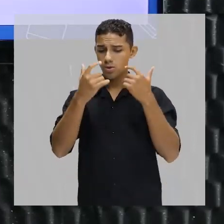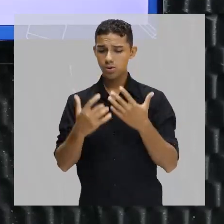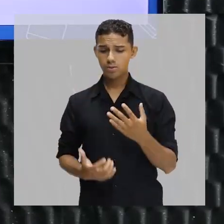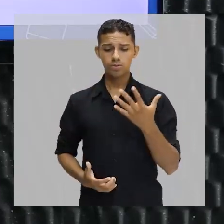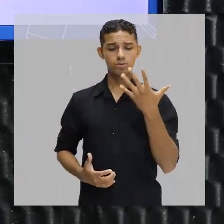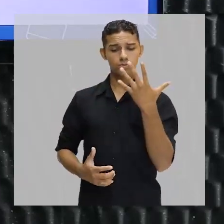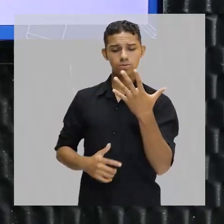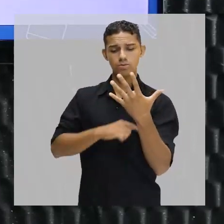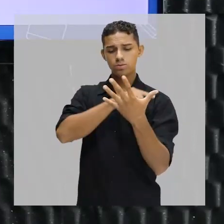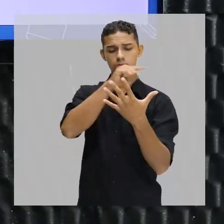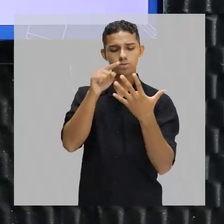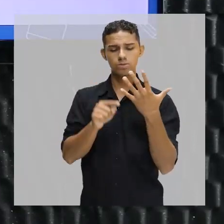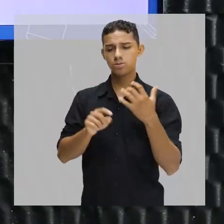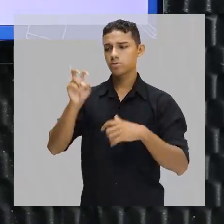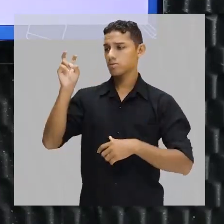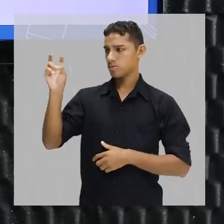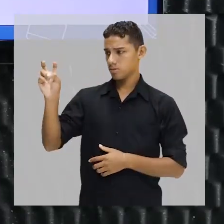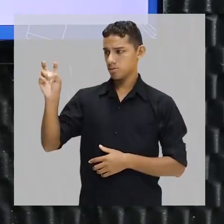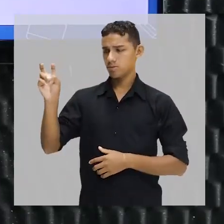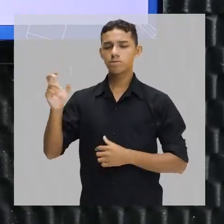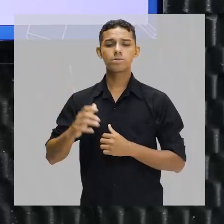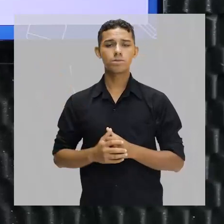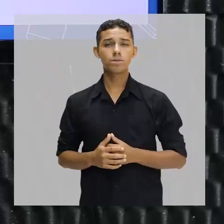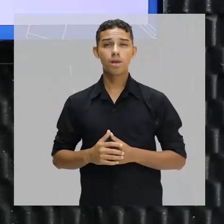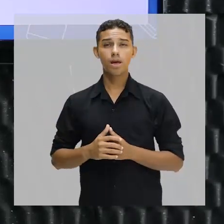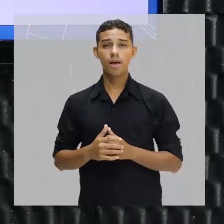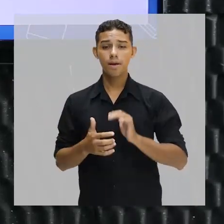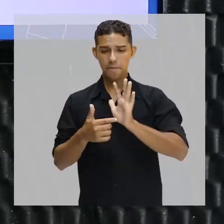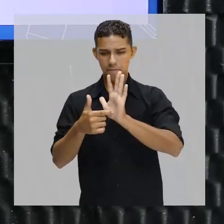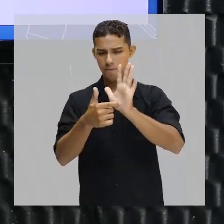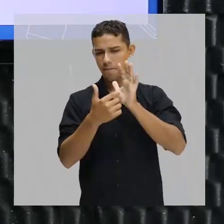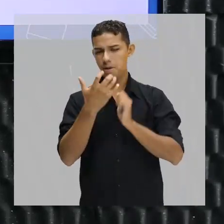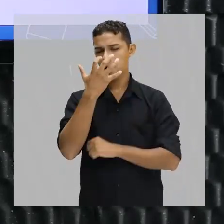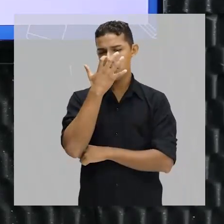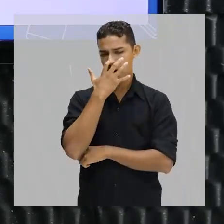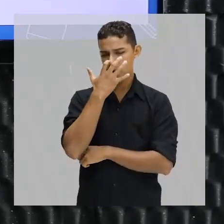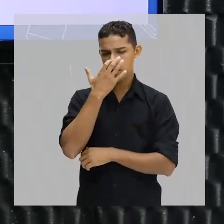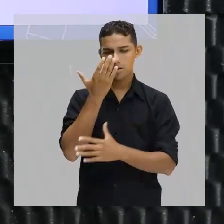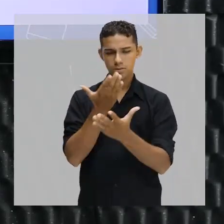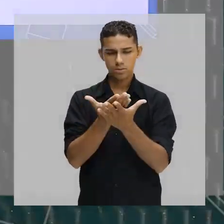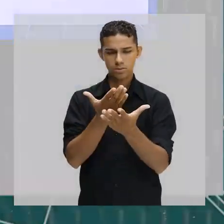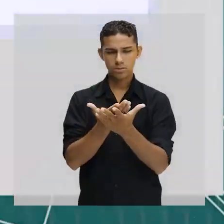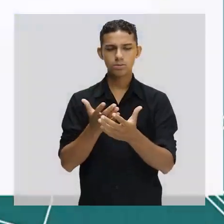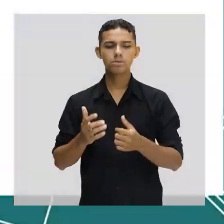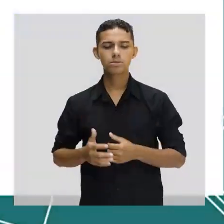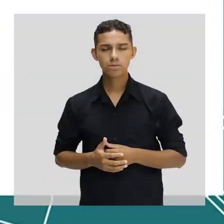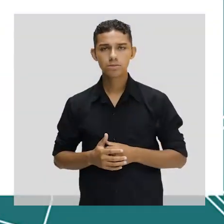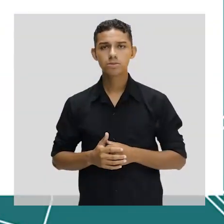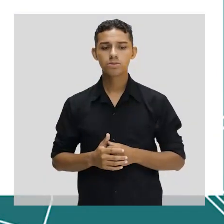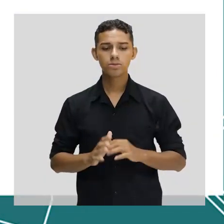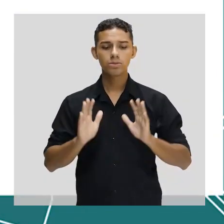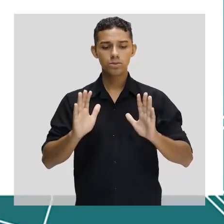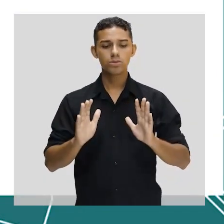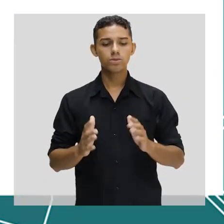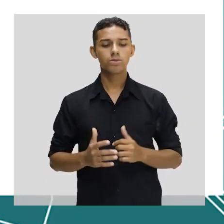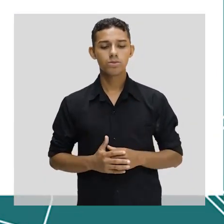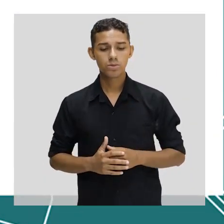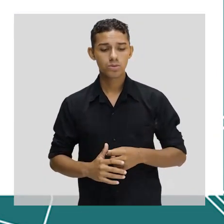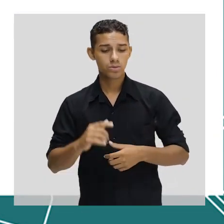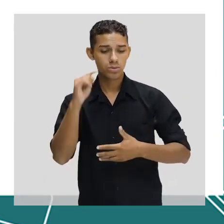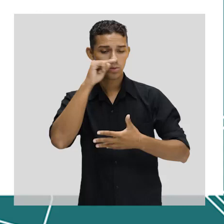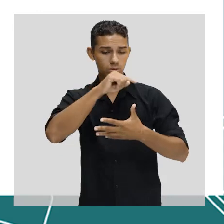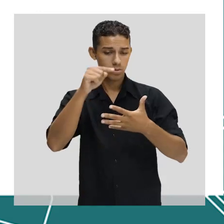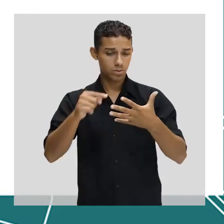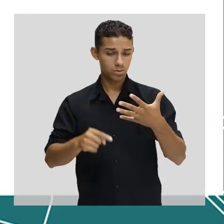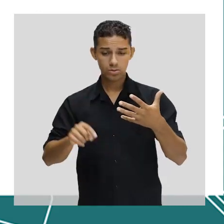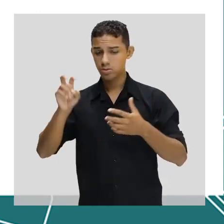5, né, colocam 5 categorias, como vamos já ver aqui ao longo da aula. Quais são essas? Quais